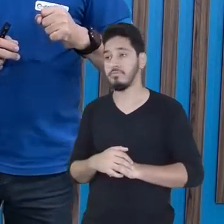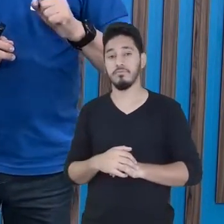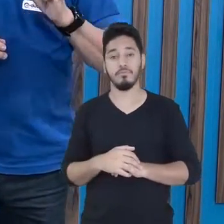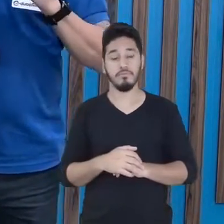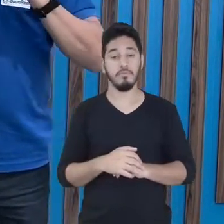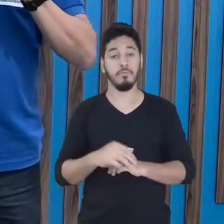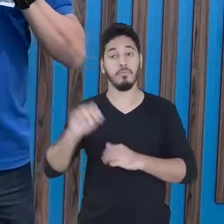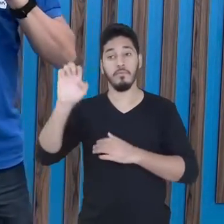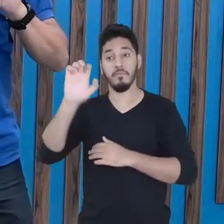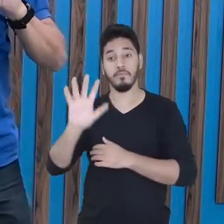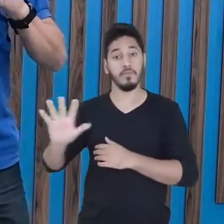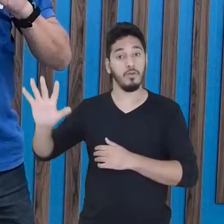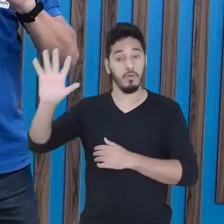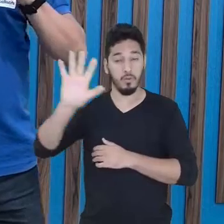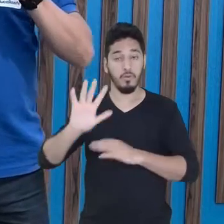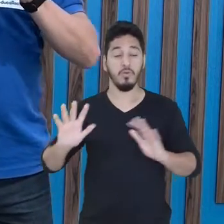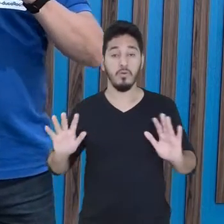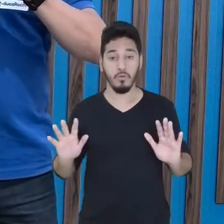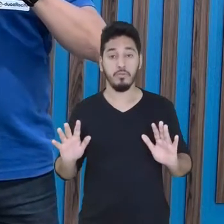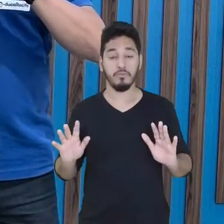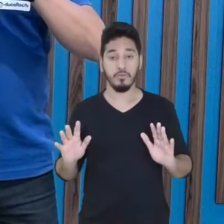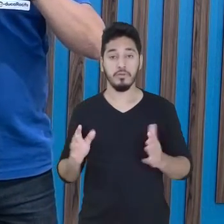rapaz, a Europa está com